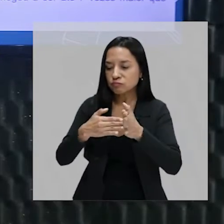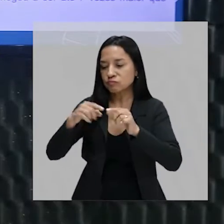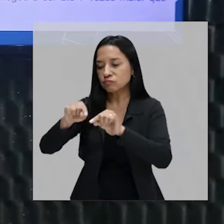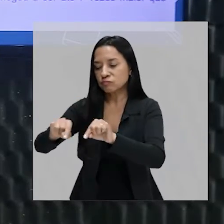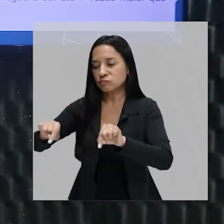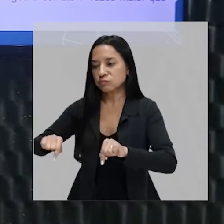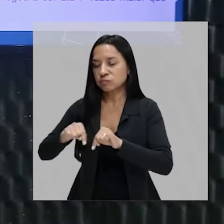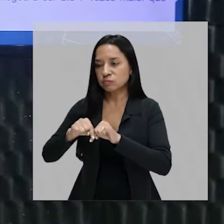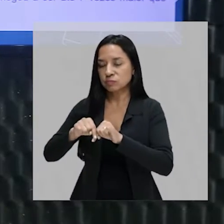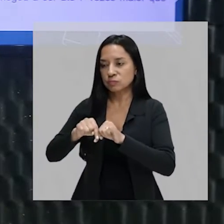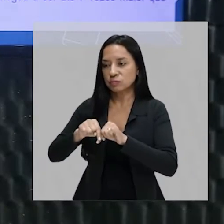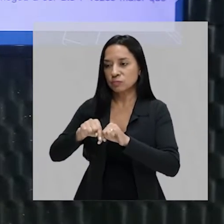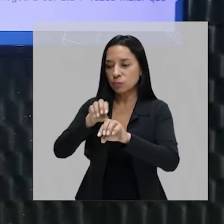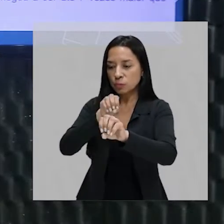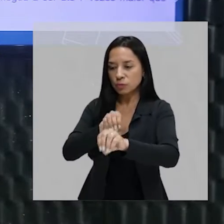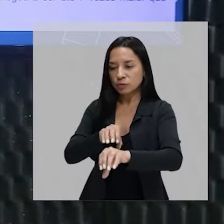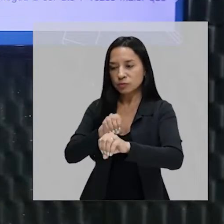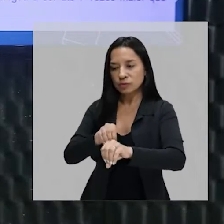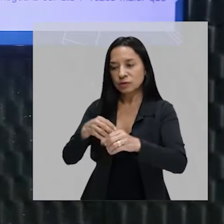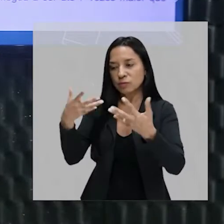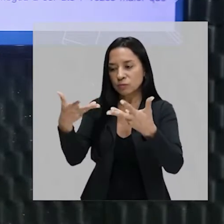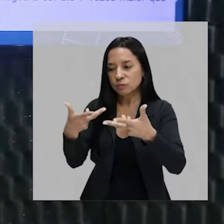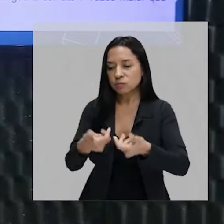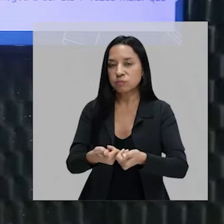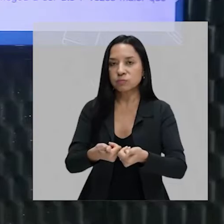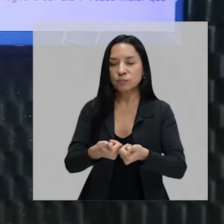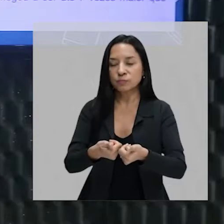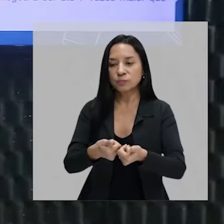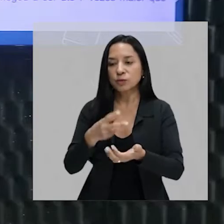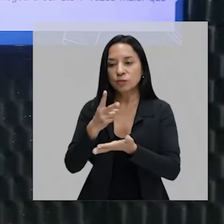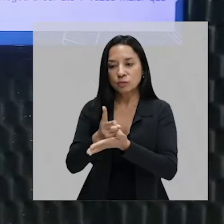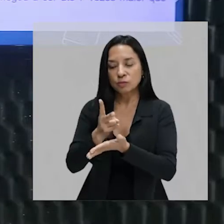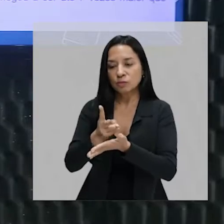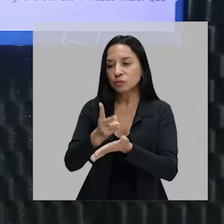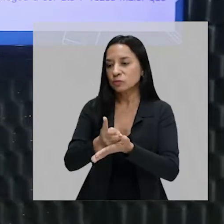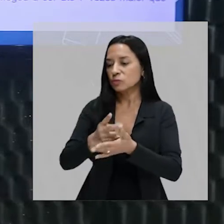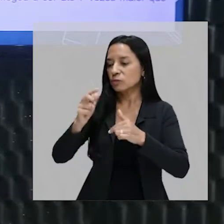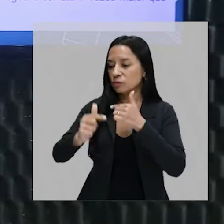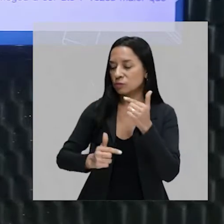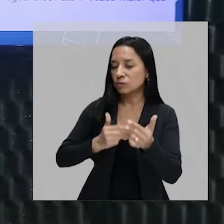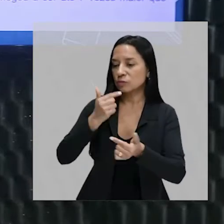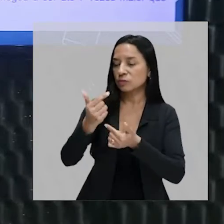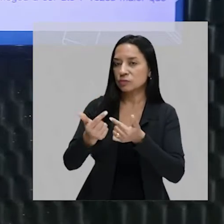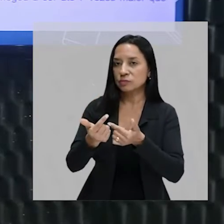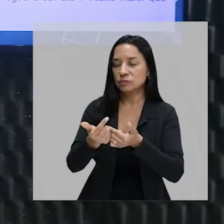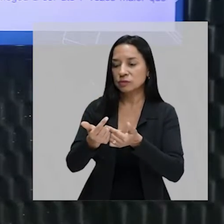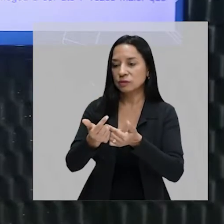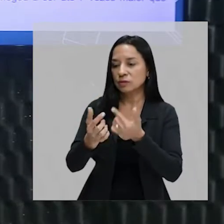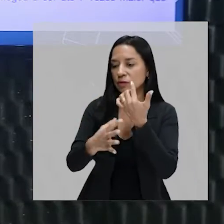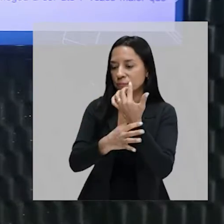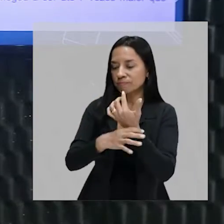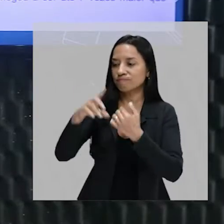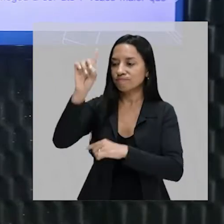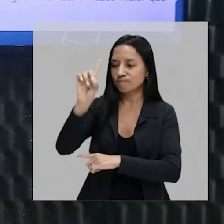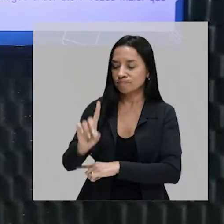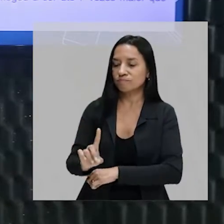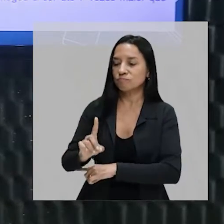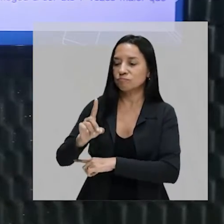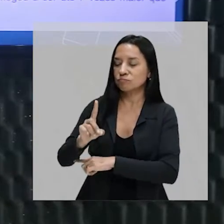por uma educação de qualidade eu continuo lutando pela garantia de seus direitos